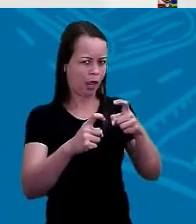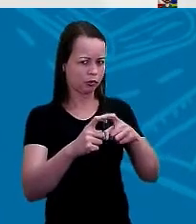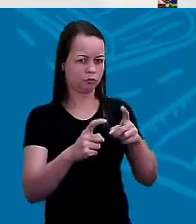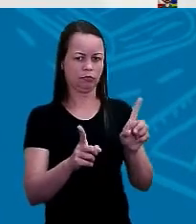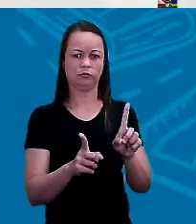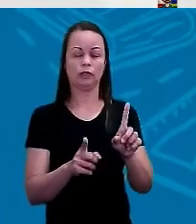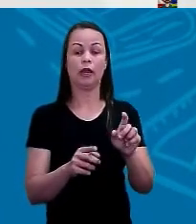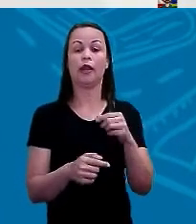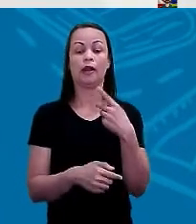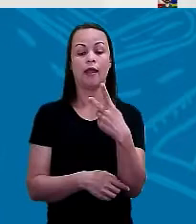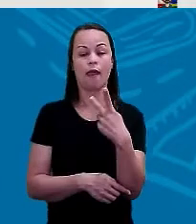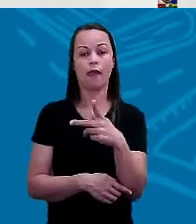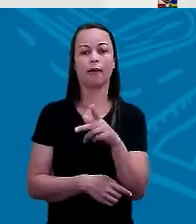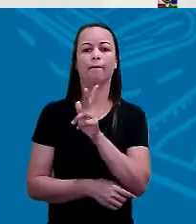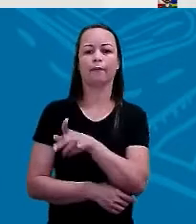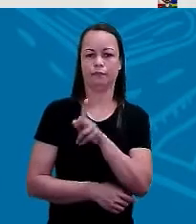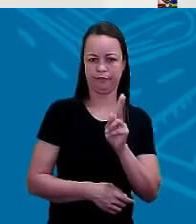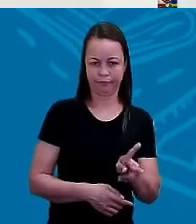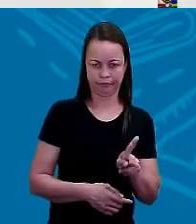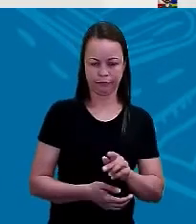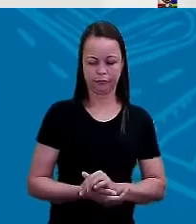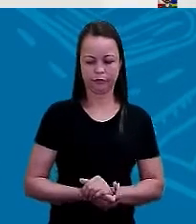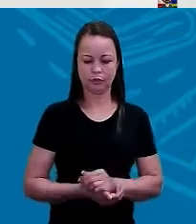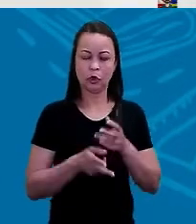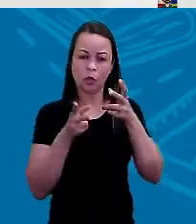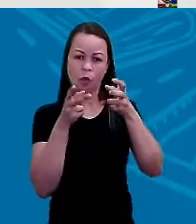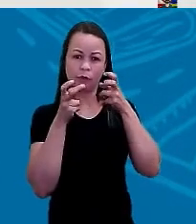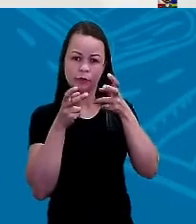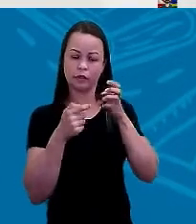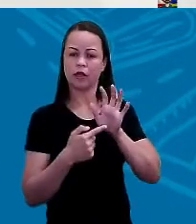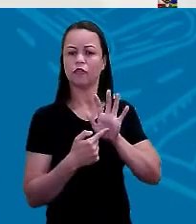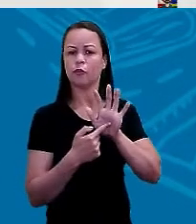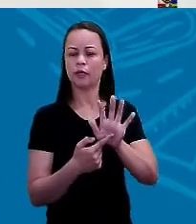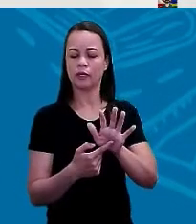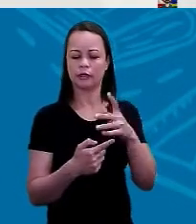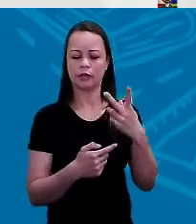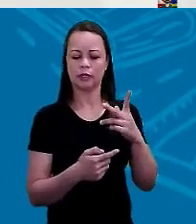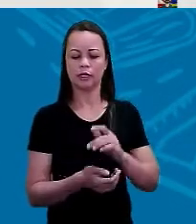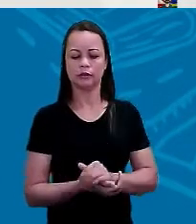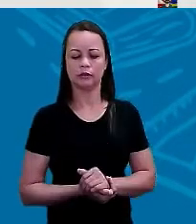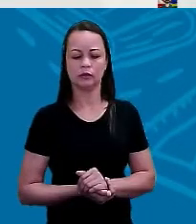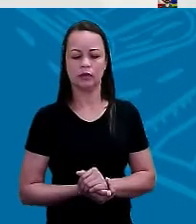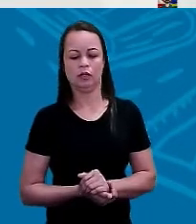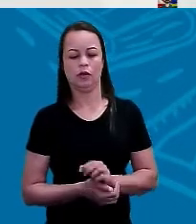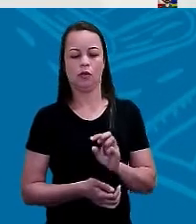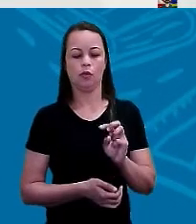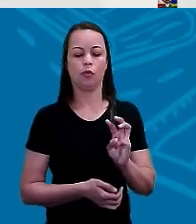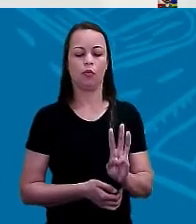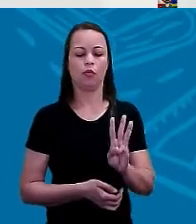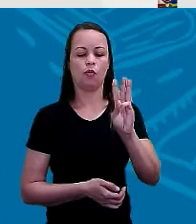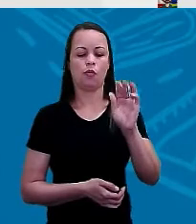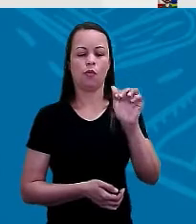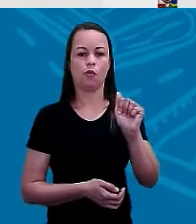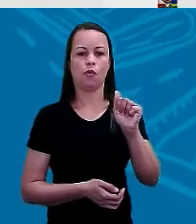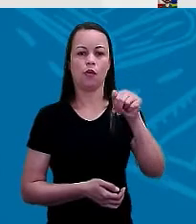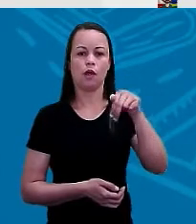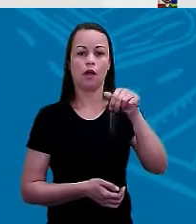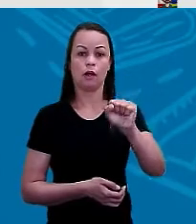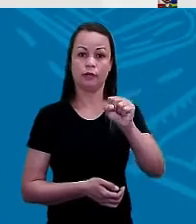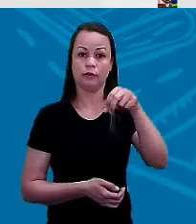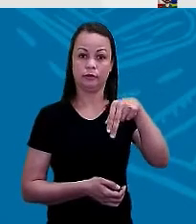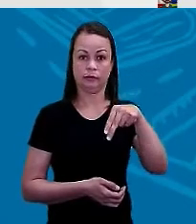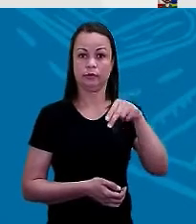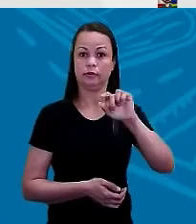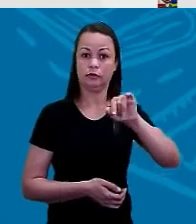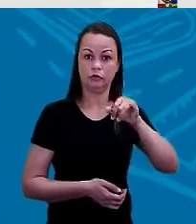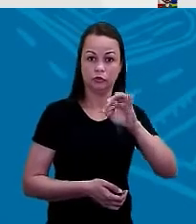você observa que aqui eu estou trabalhando com wasn't. O que é esse wasn't? O wasn't nada mais é do que a forma negativa do